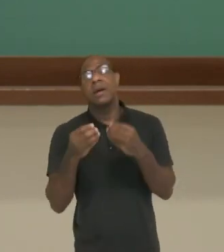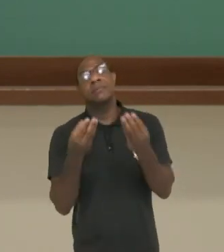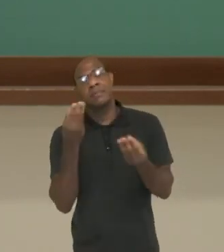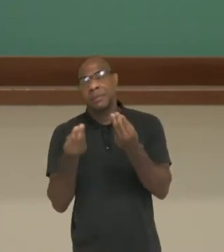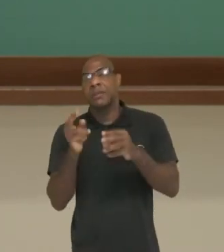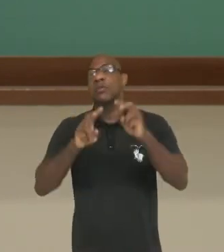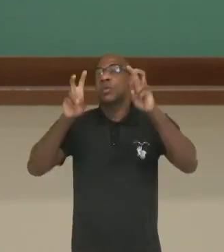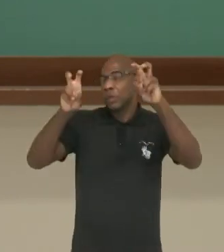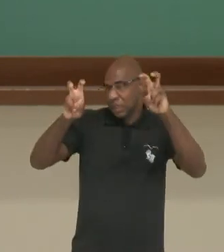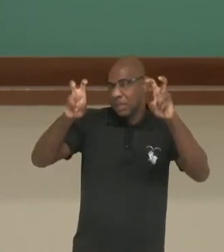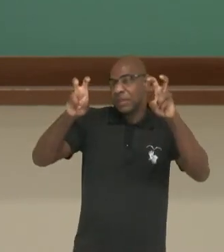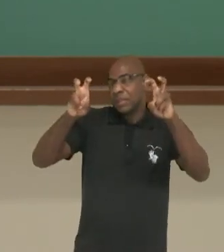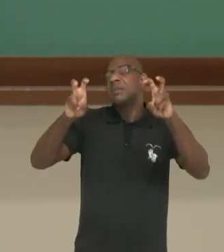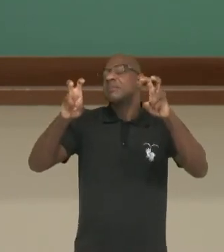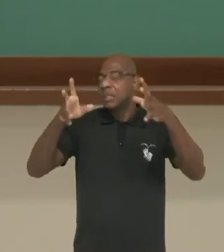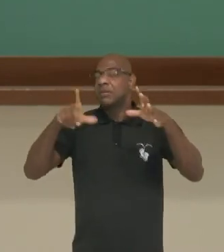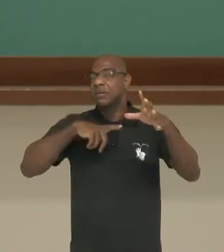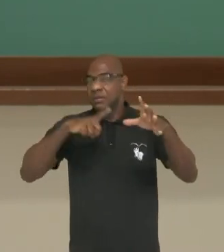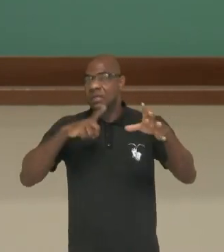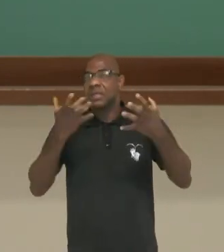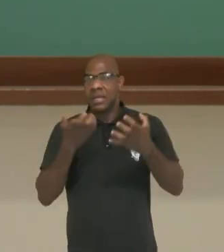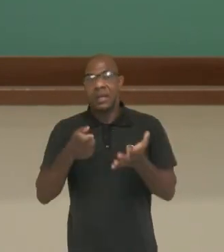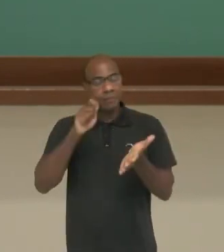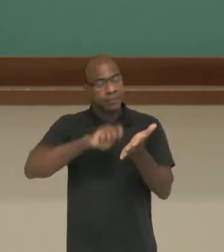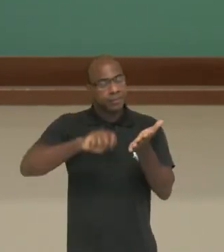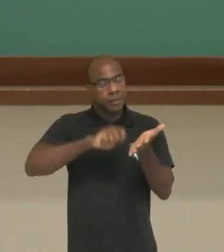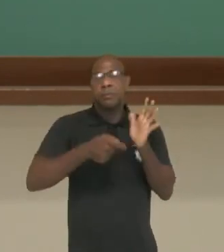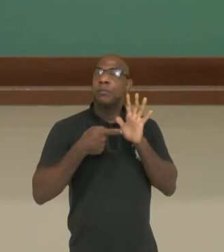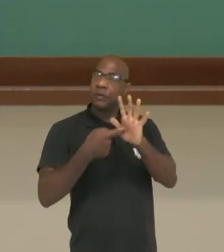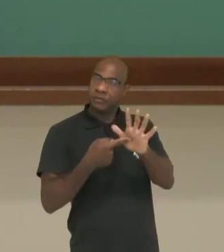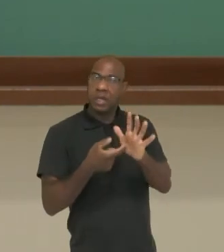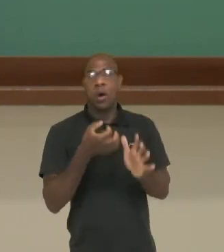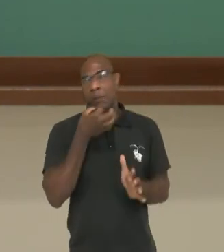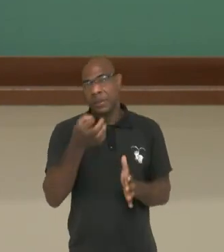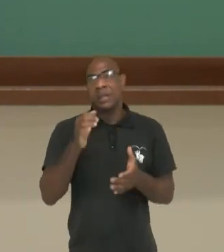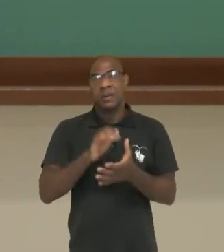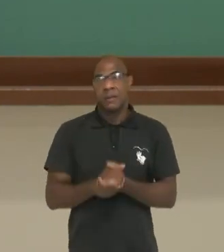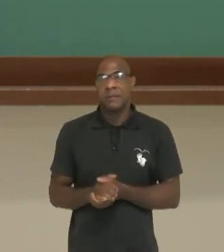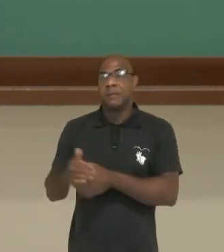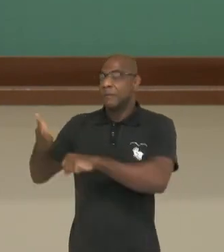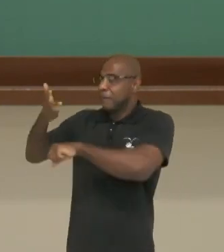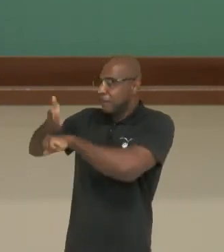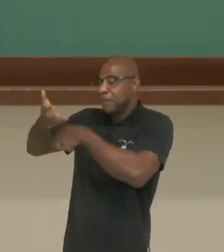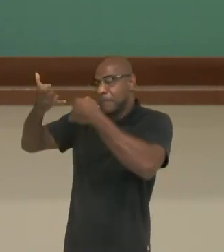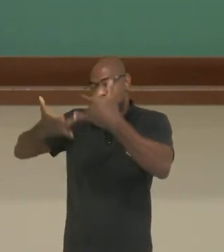tema, né, do assunto que você pretende dissertar sobre ou opinar. Então,